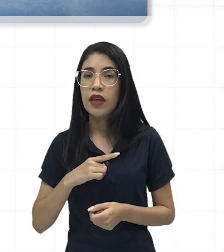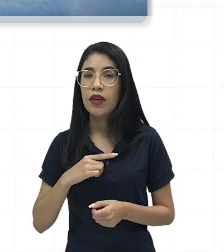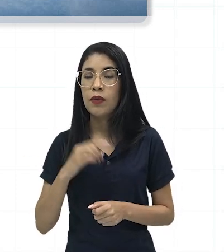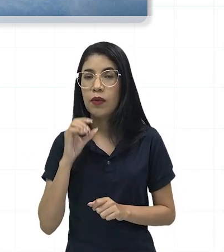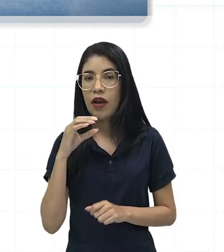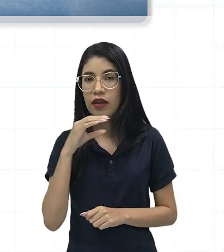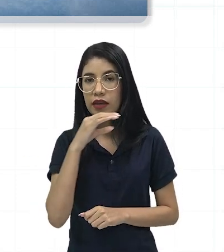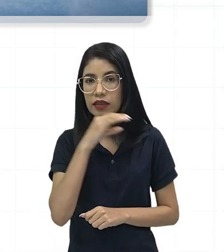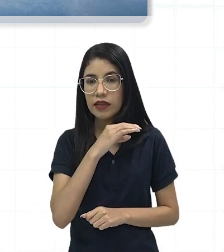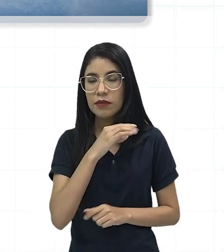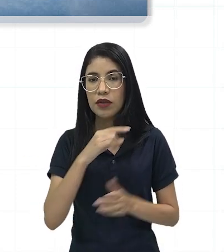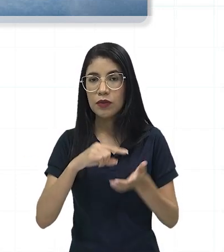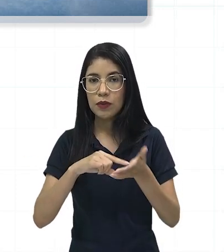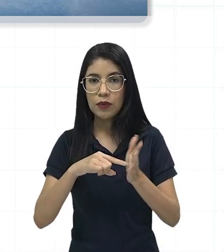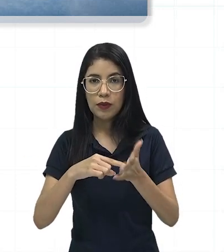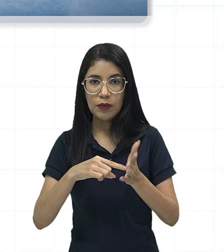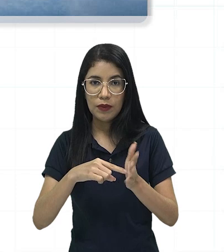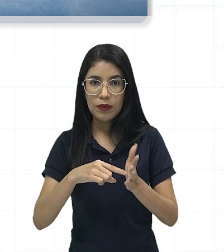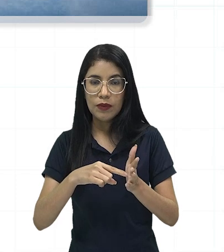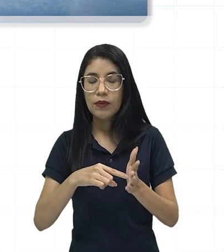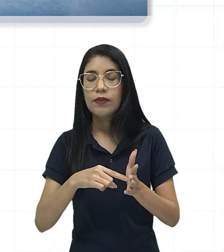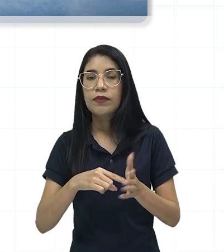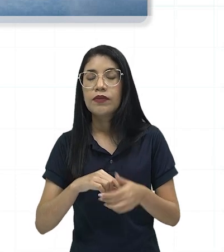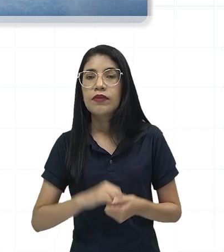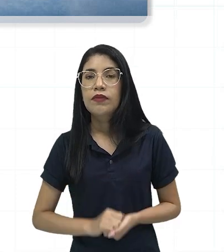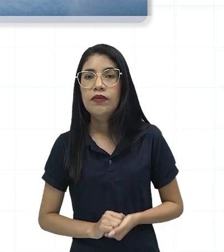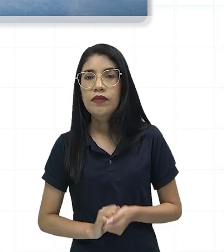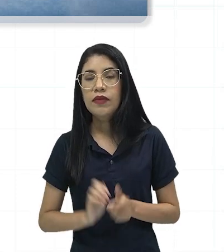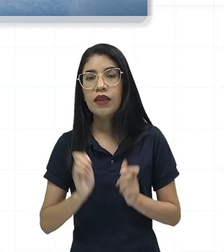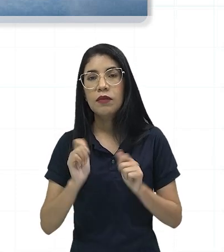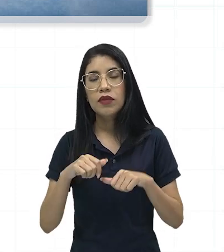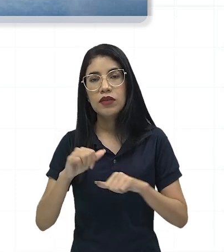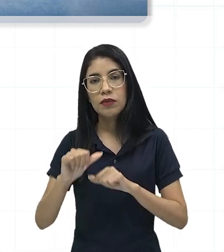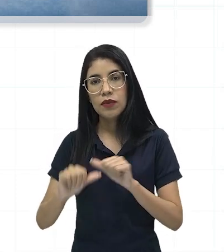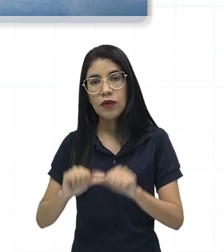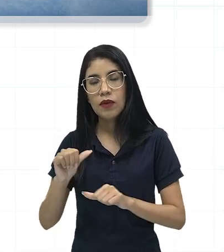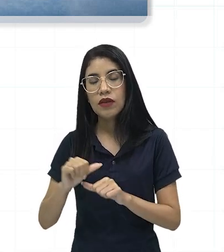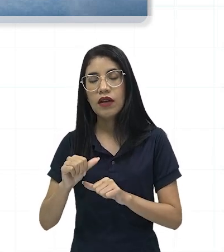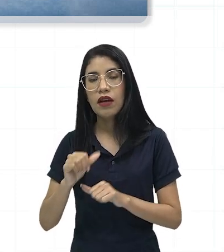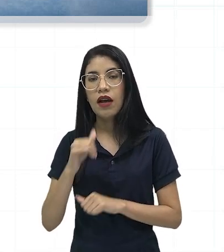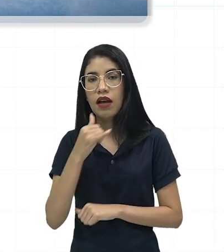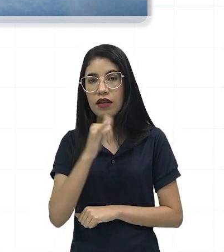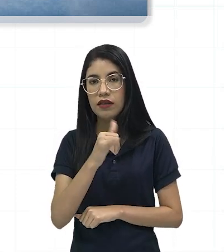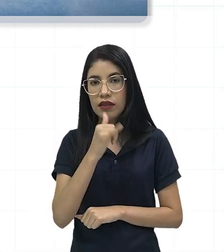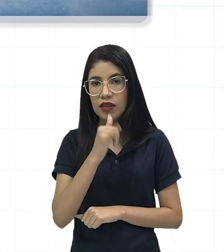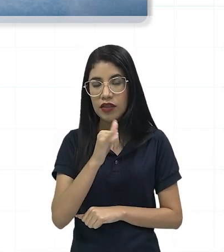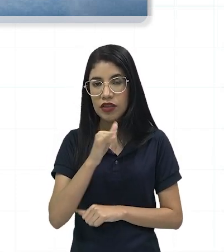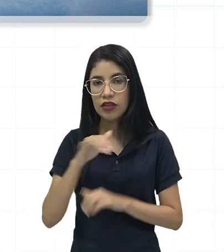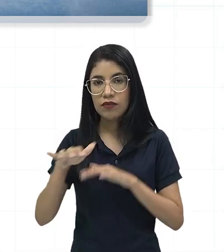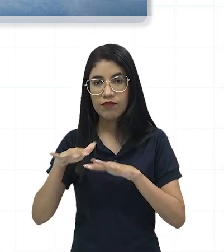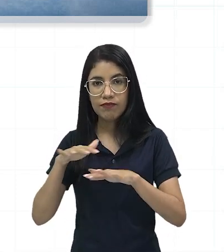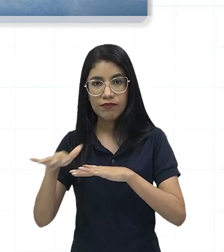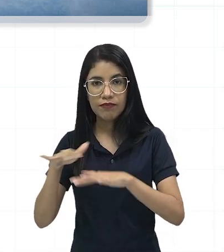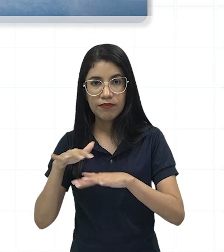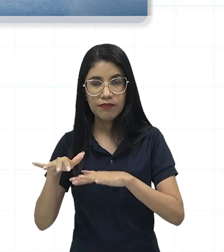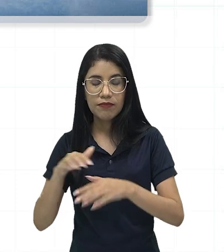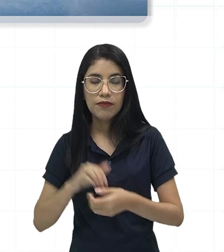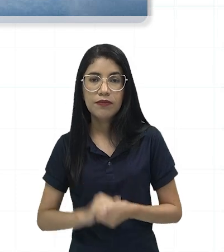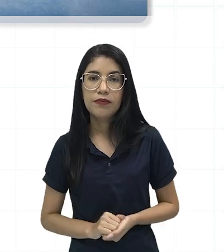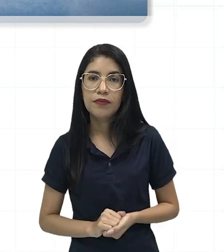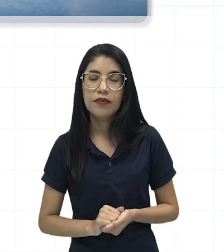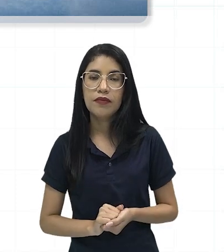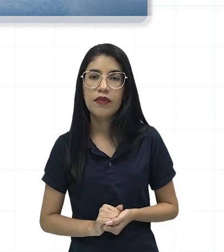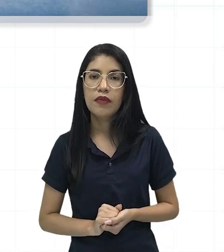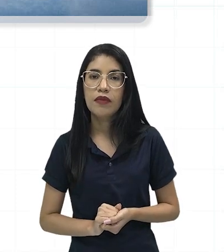aquecimento, né, do motor, e aí nós temos essa transformação em energia mecânica, né,